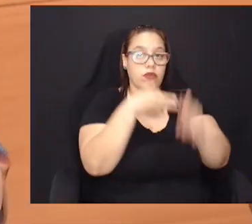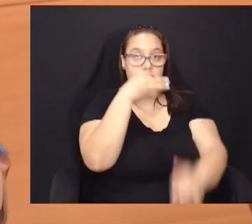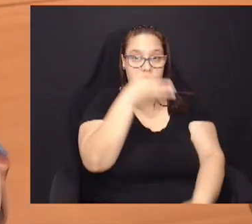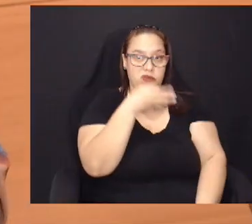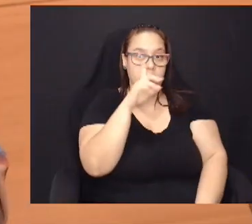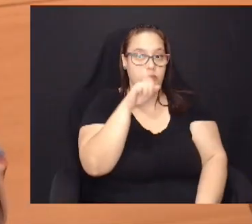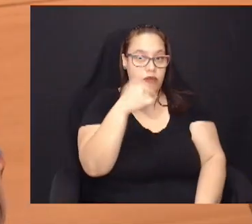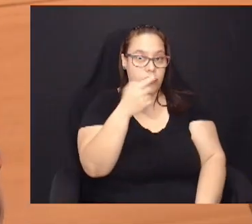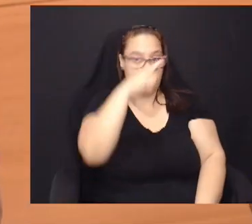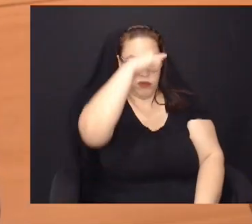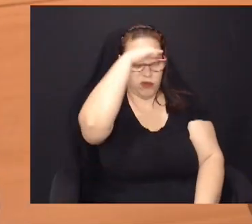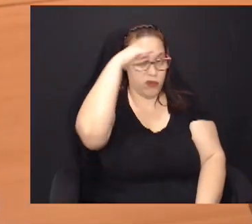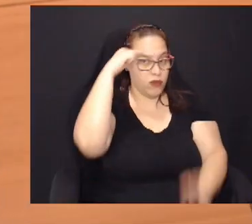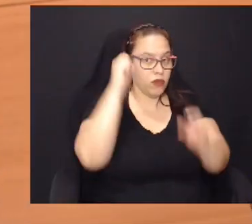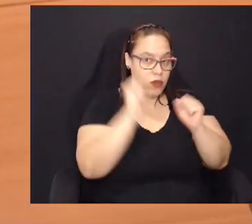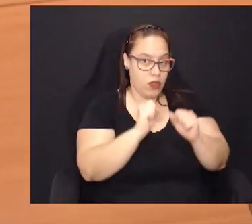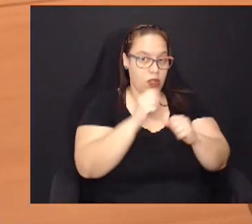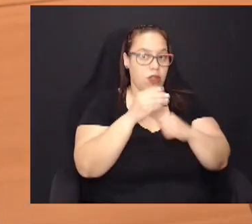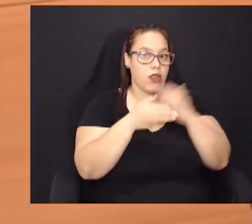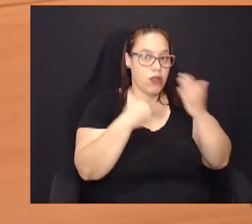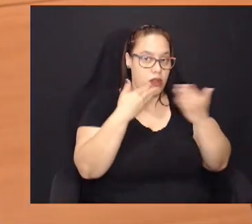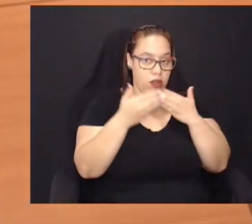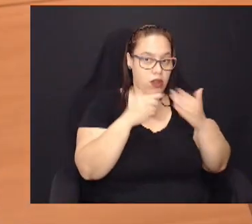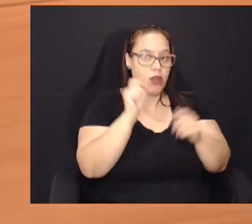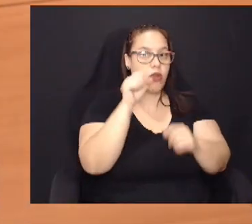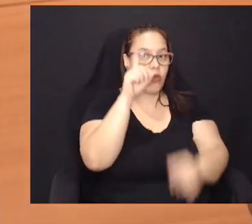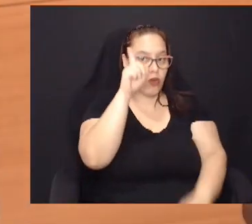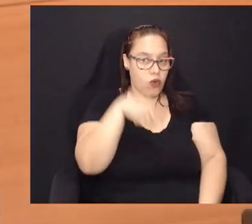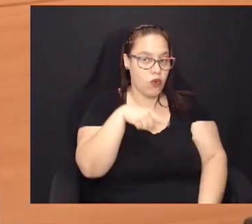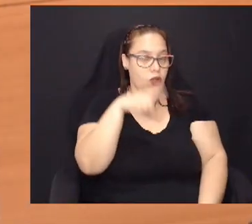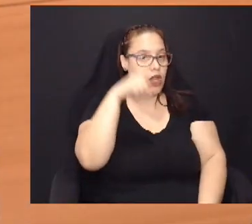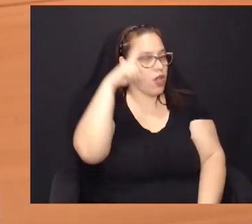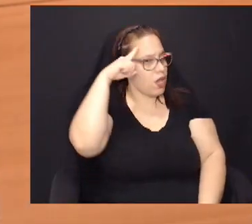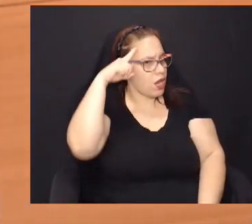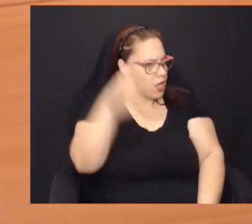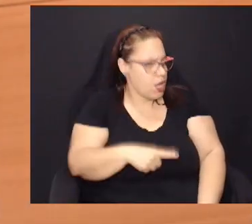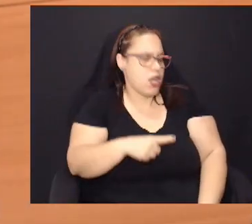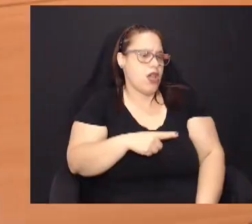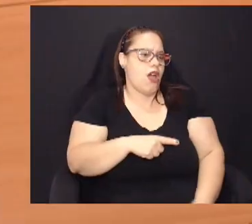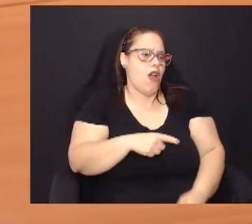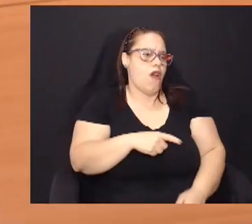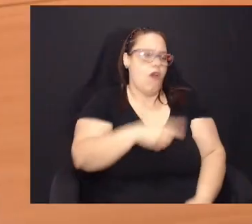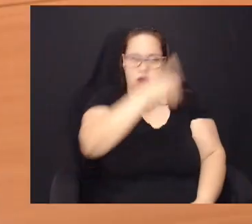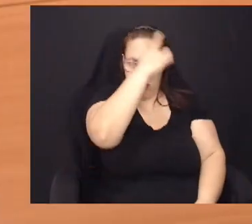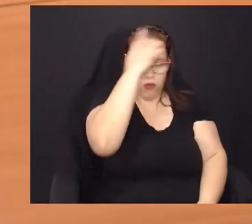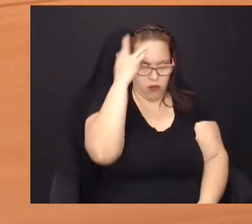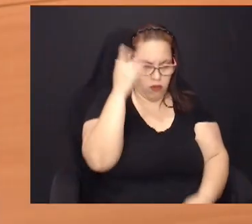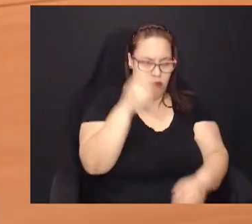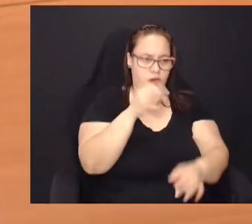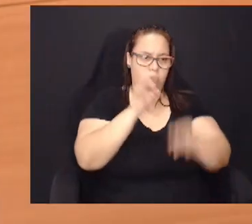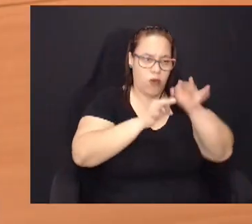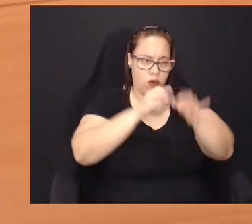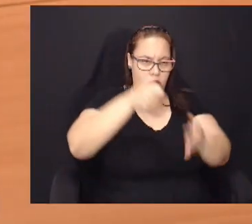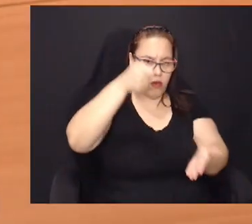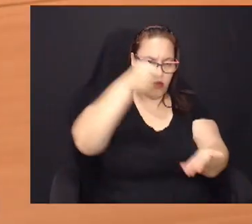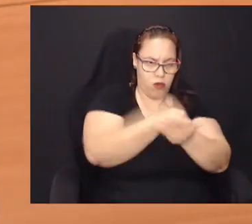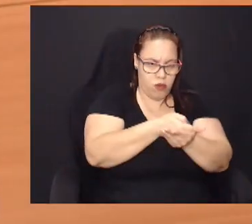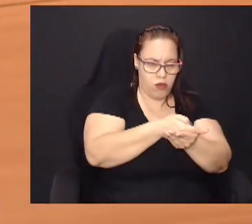se o Otto puder comentar com a gente do que é essa decisão do juiz, para a gente poder aprimorar essa questão da